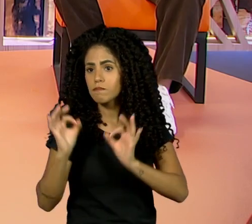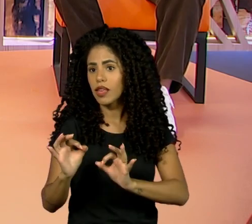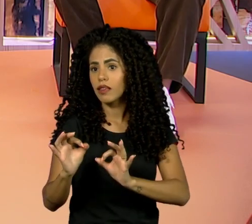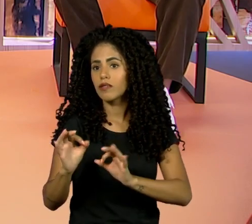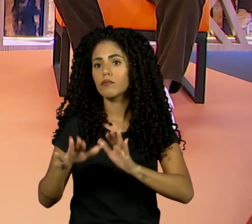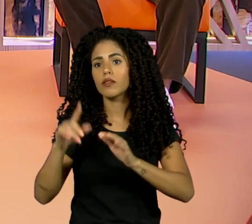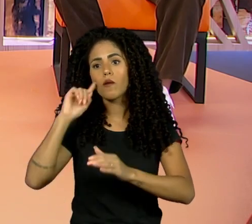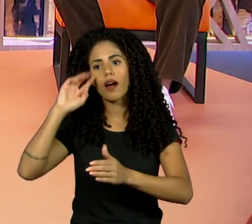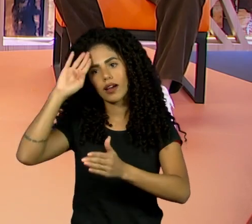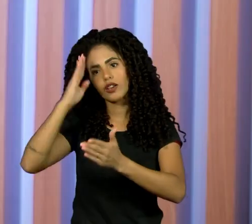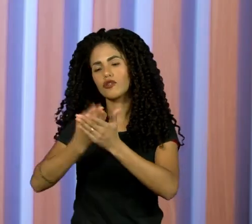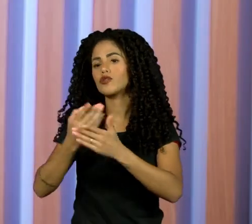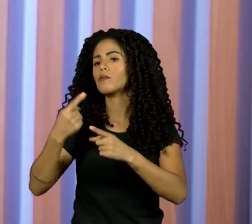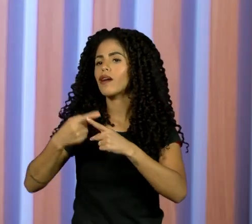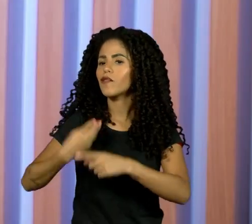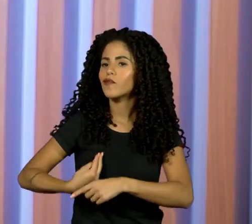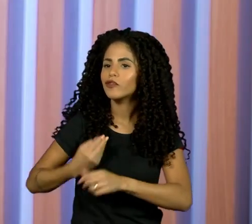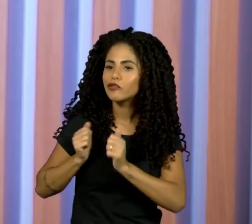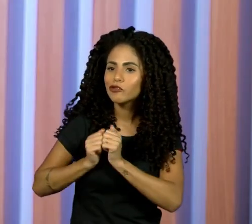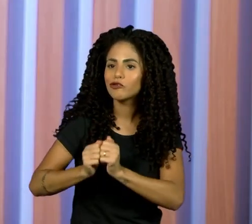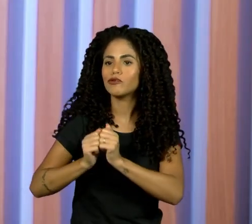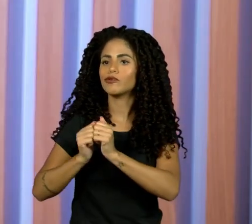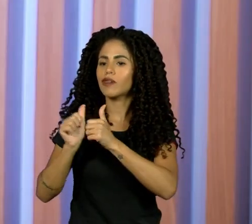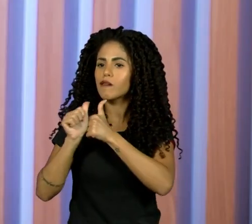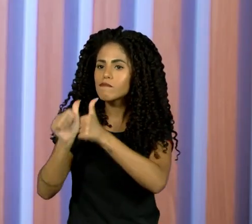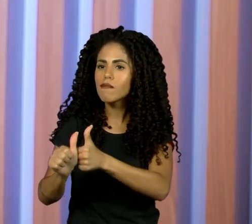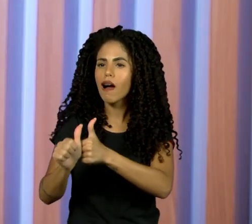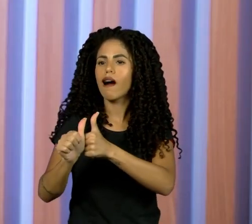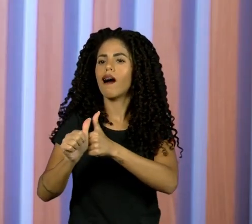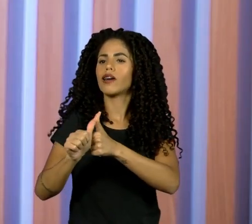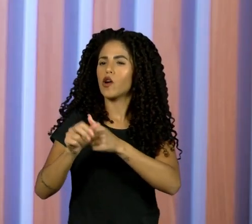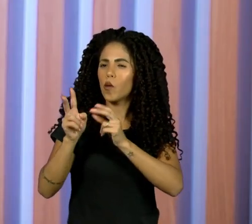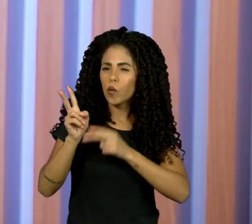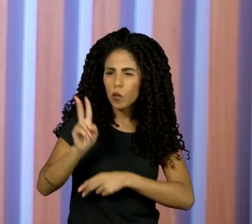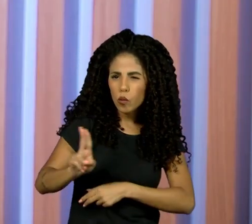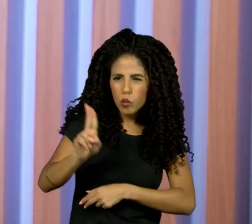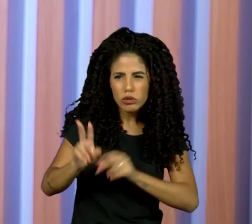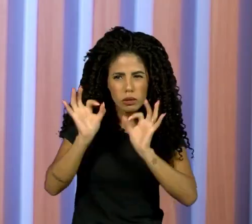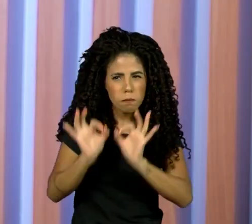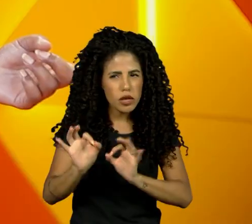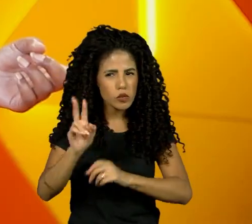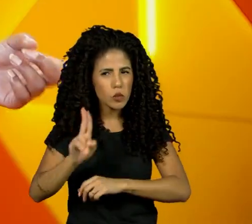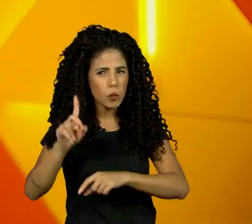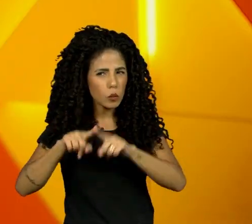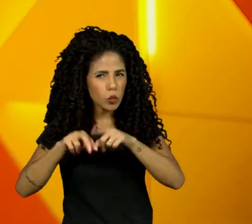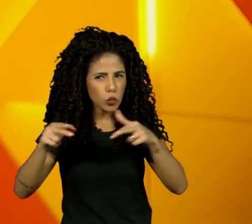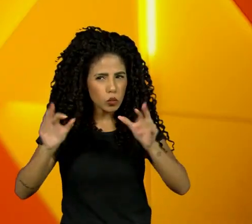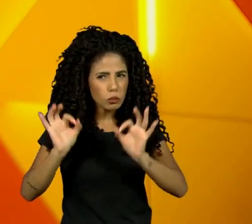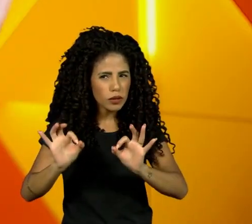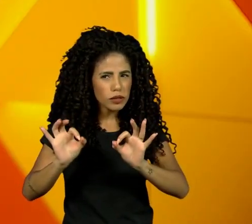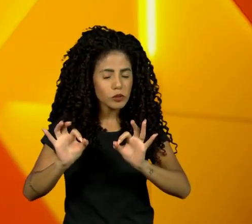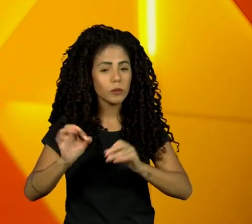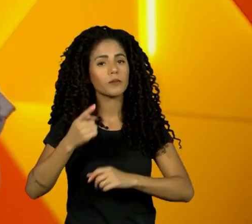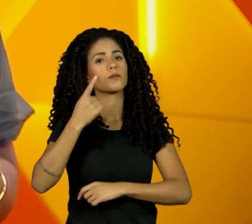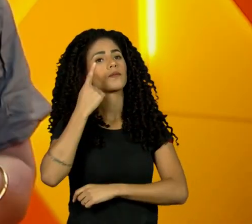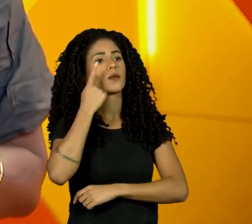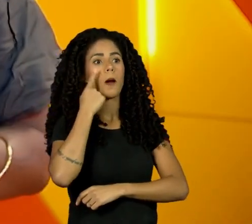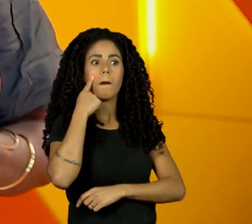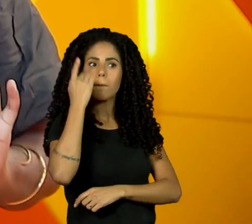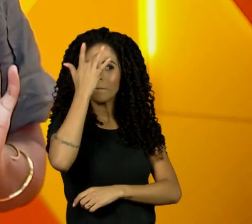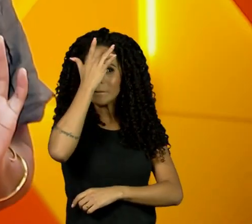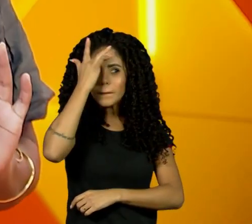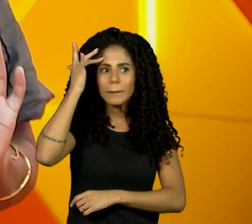milhões de seguidores. Sim. Será que ela usa mesmo o produto? Será que de fato faz parte da rotina dela? E eu quero trazer uma pessoa que tem uma